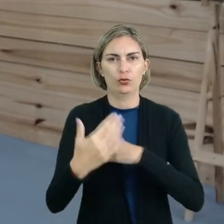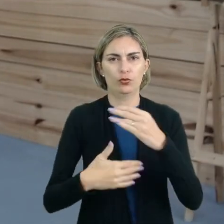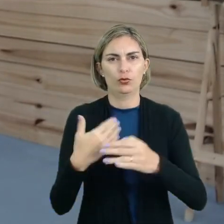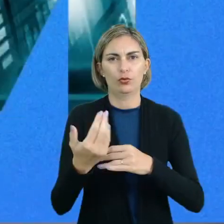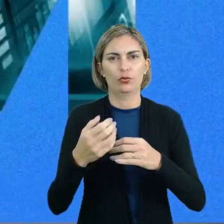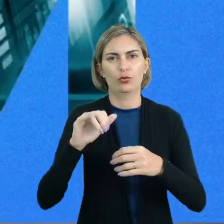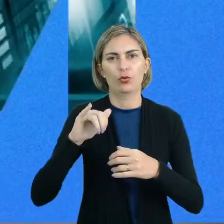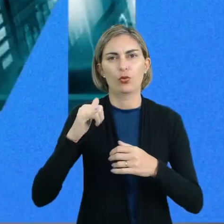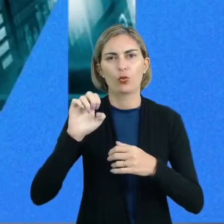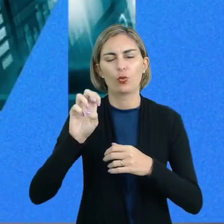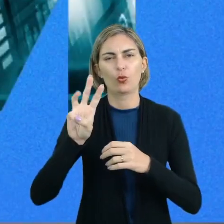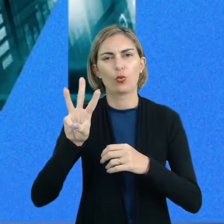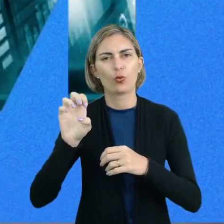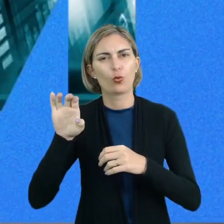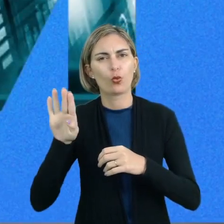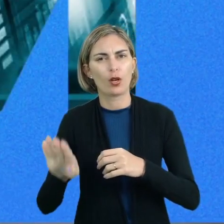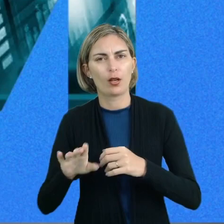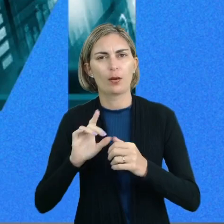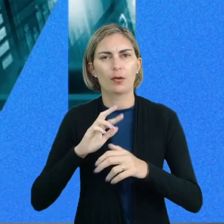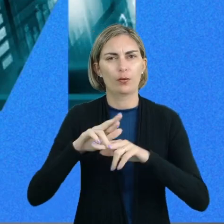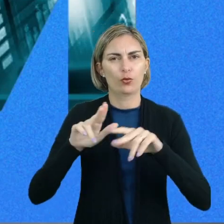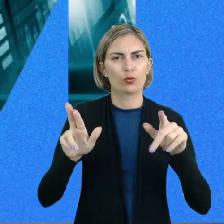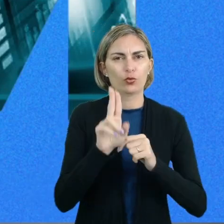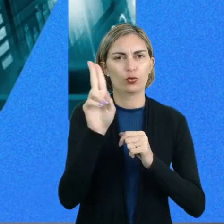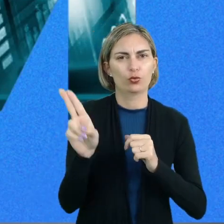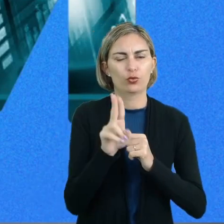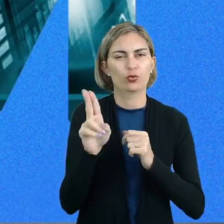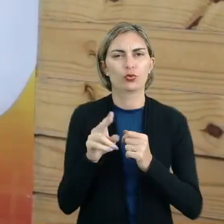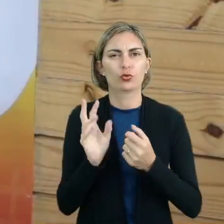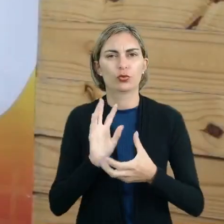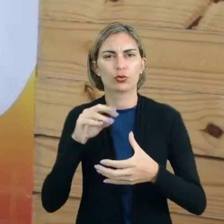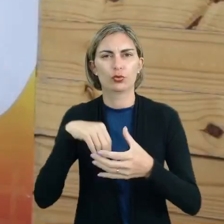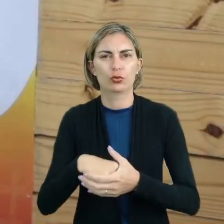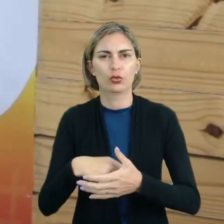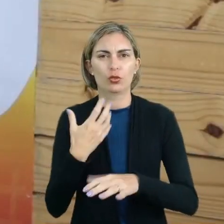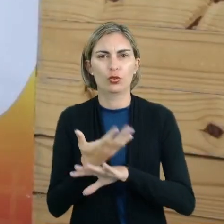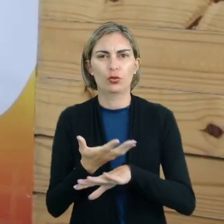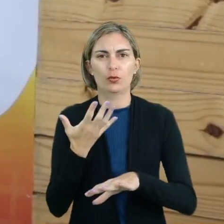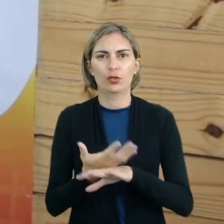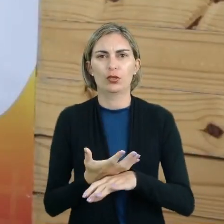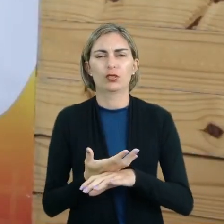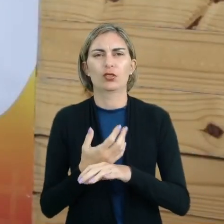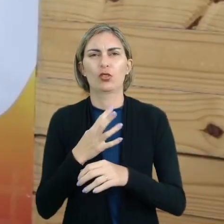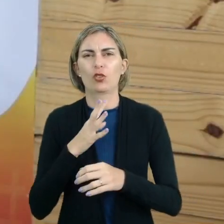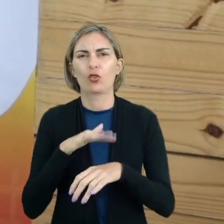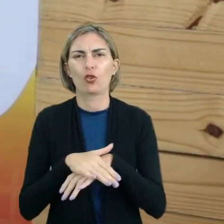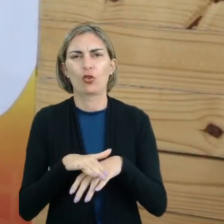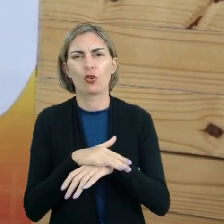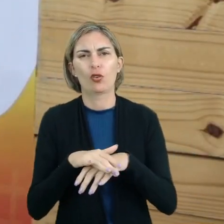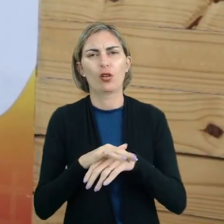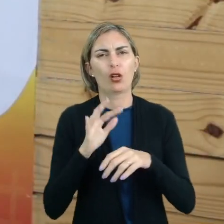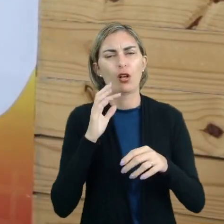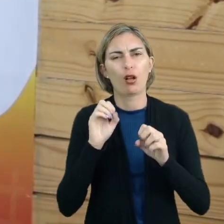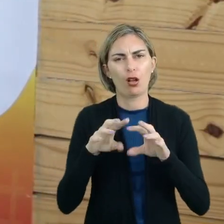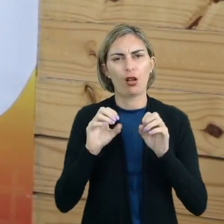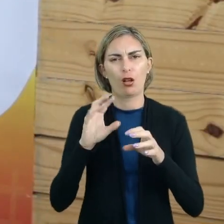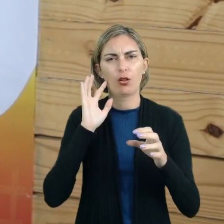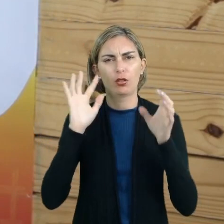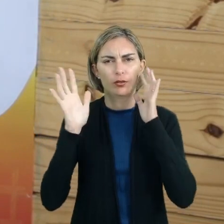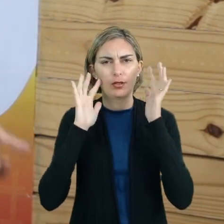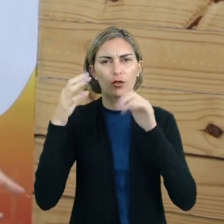focando na interface e na sua usabilidade. E bem, nessa competência número 1 eu vou começar com a aula mais teórica,